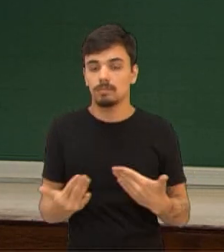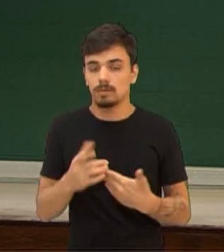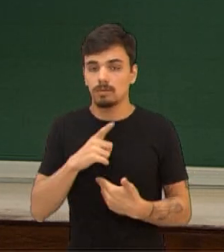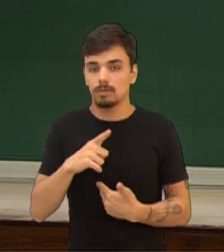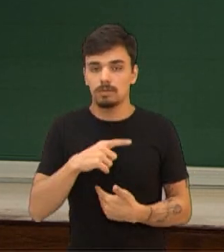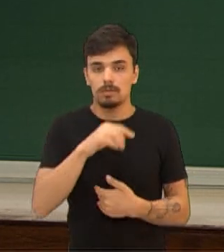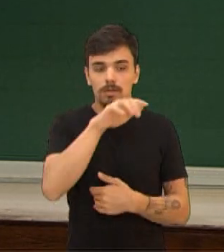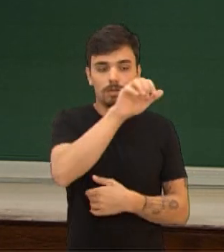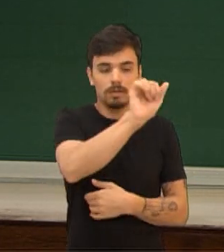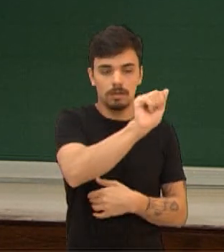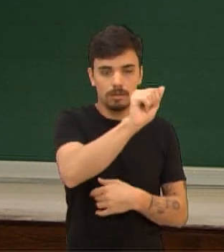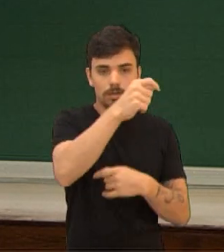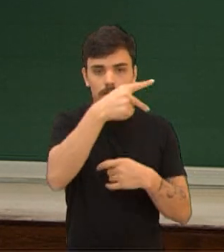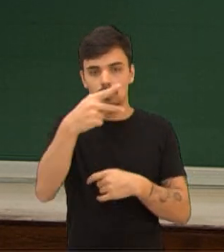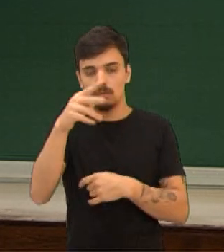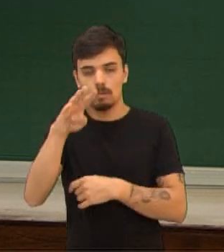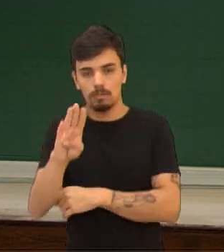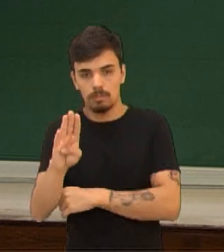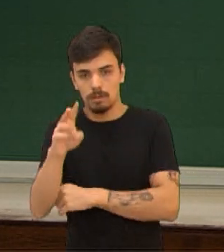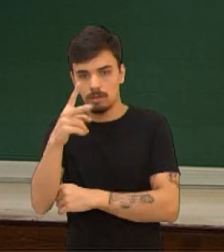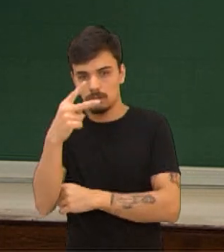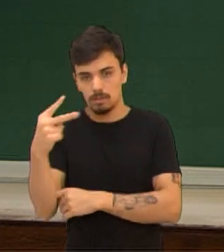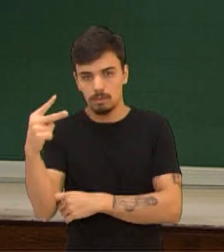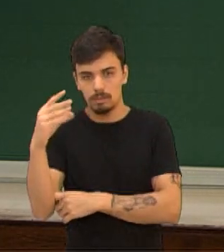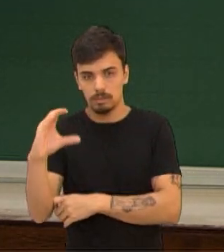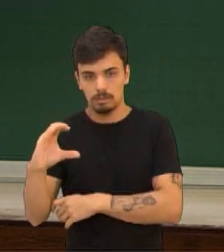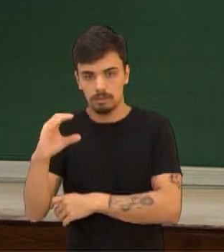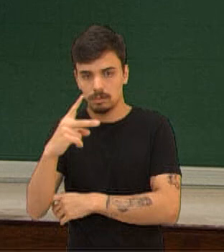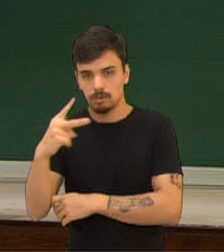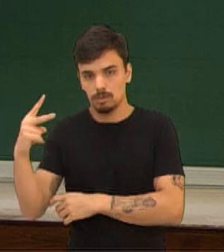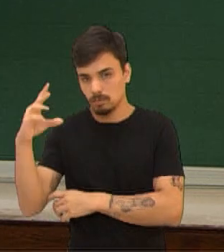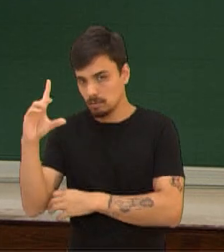carga A igual a carga B, que é igual a carga C, que é igual a carga D.